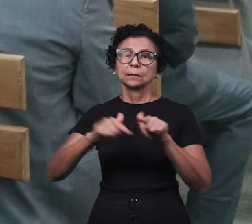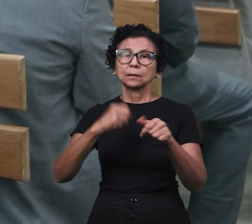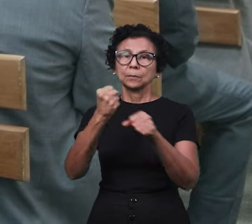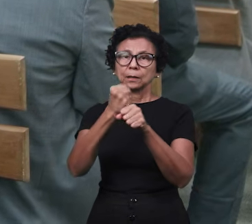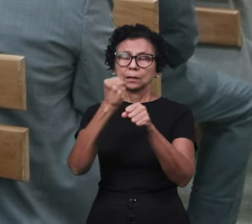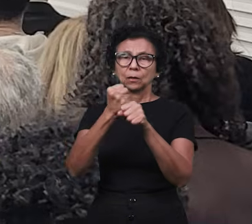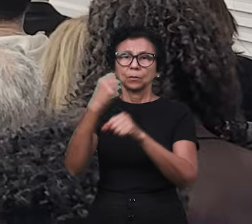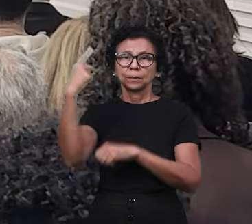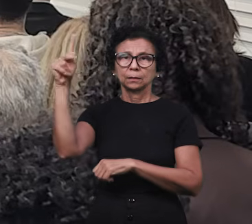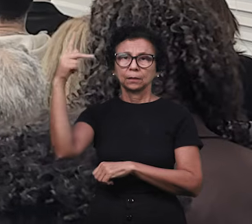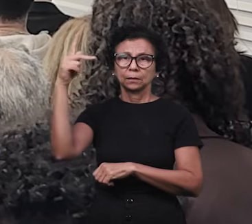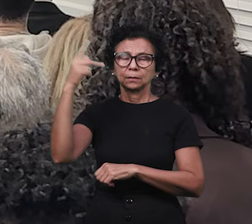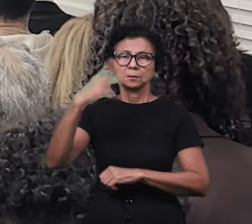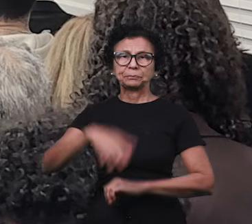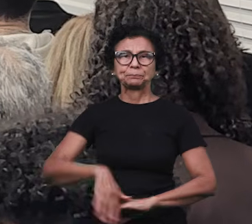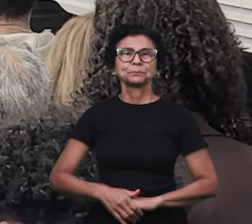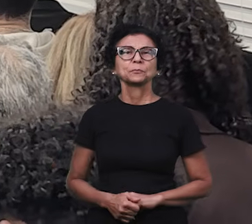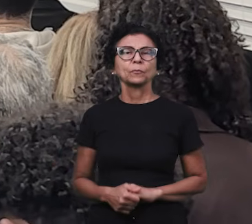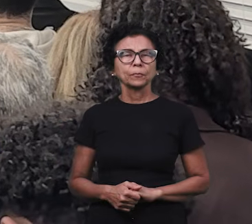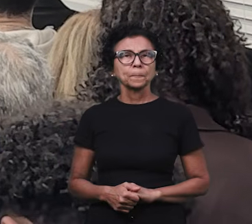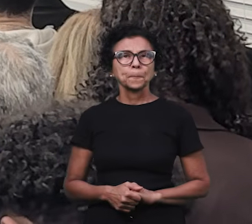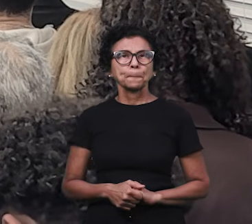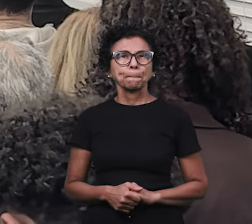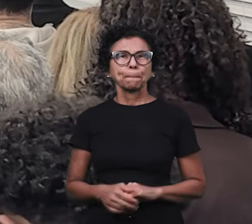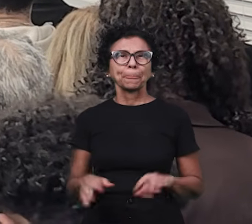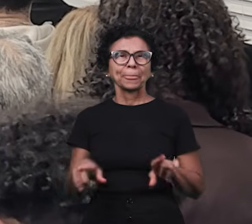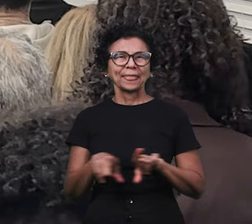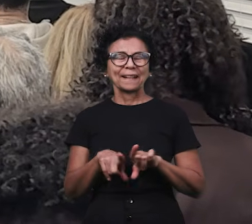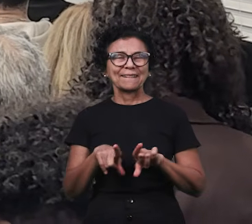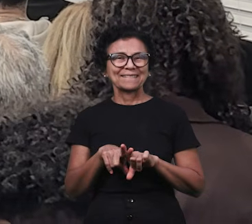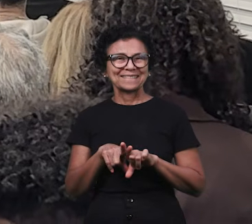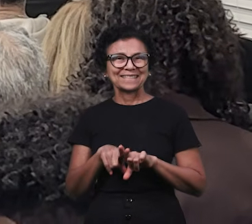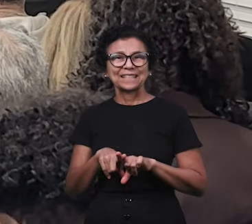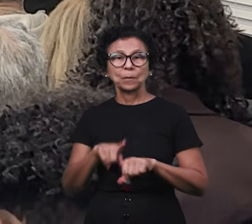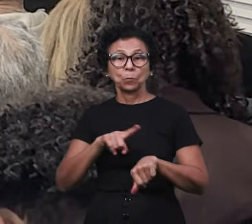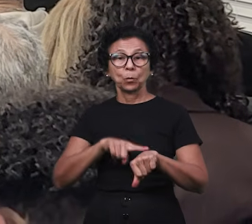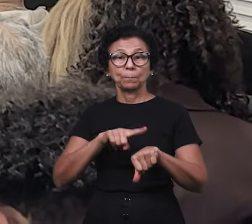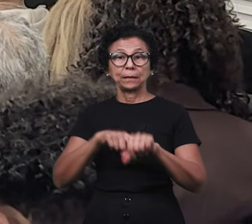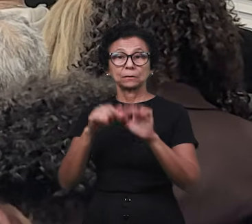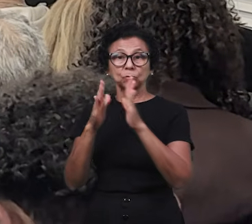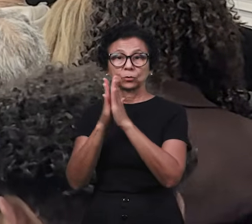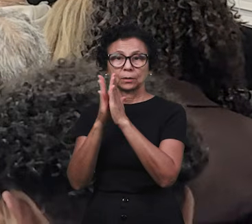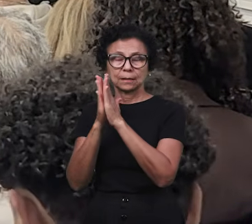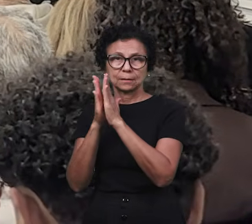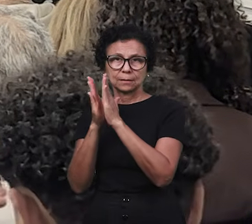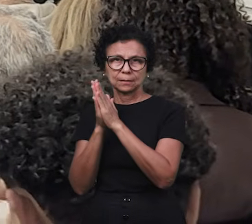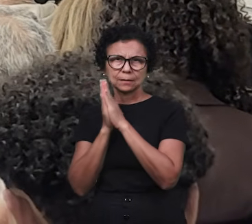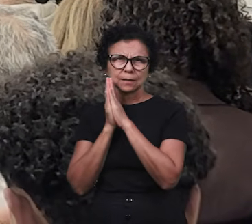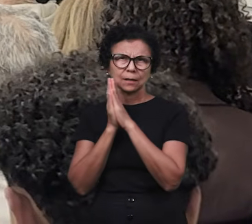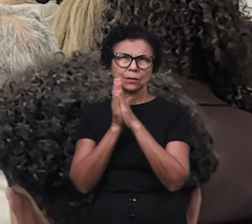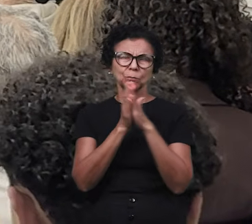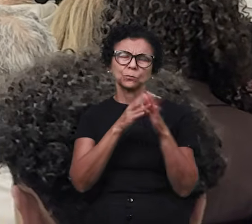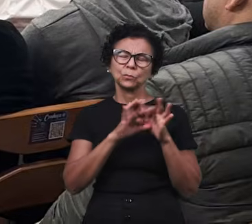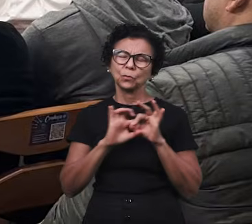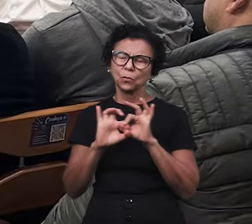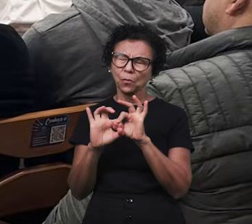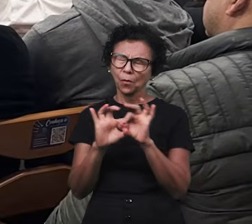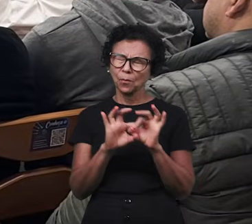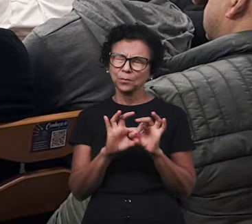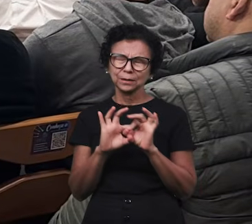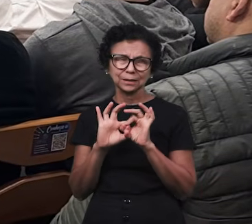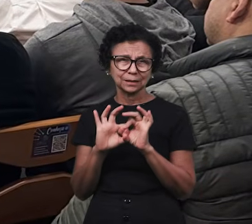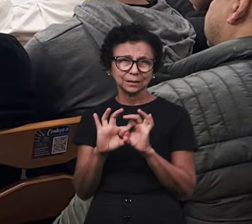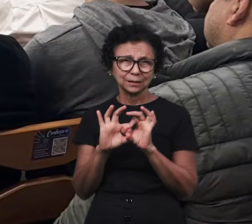grande obra. Em Massachusetts, a ICM Everett participou de uma vigília de oração. A congregação desfrutou de momentos